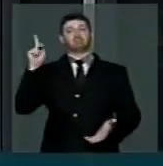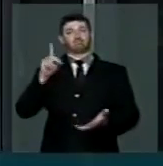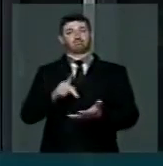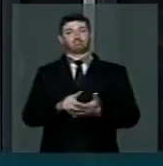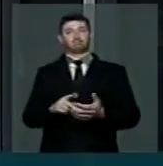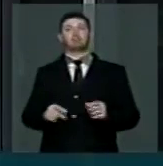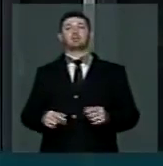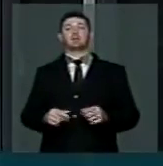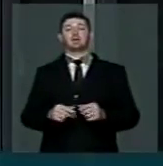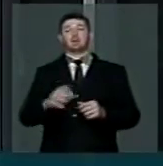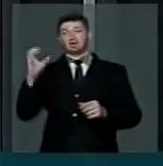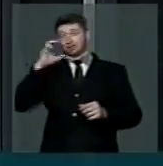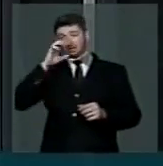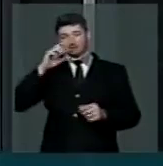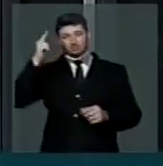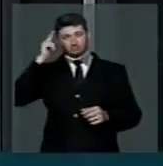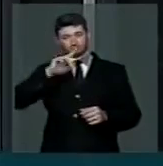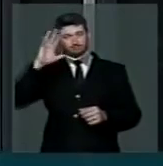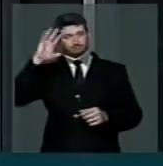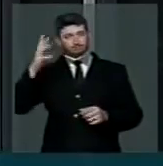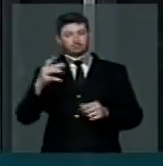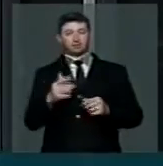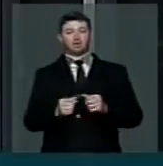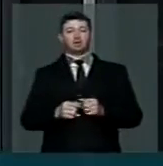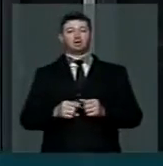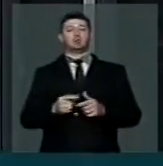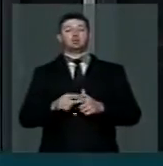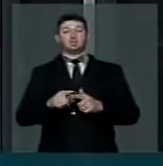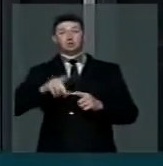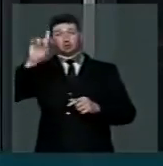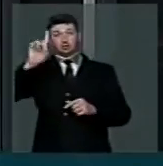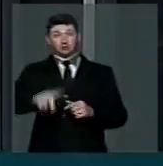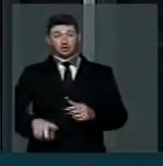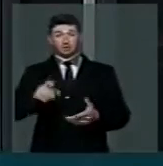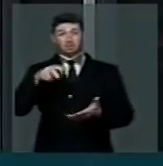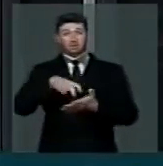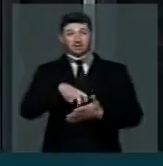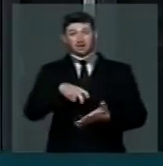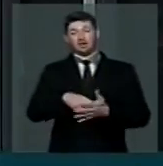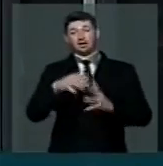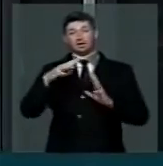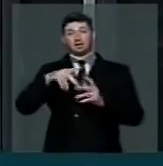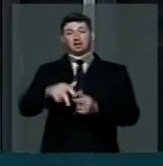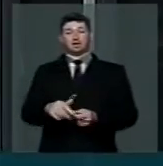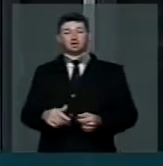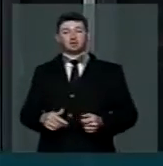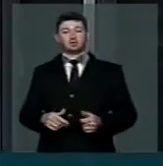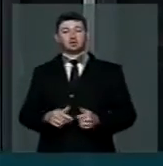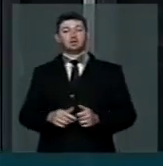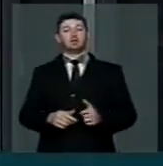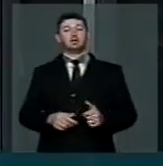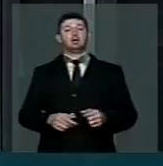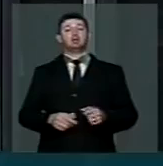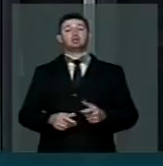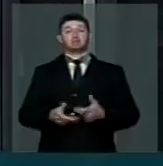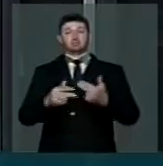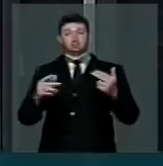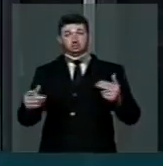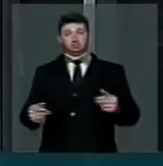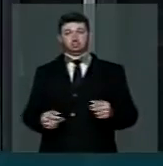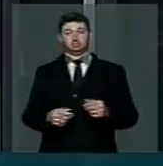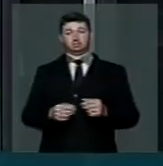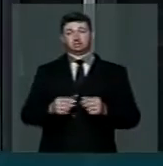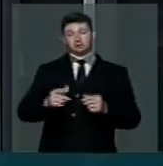efetivo e célere cumprimento dos primados do direito penal internacional, sob cuja sombra generosa